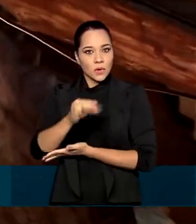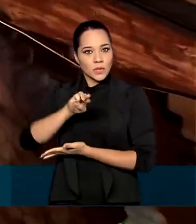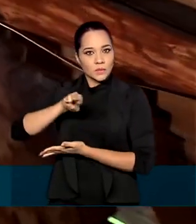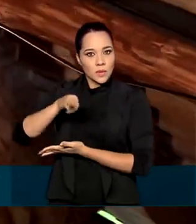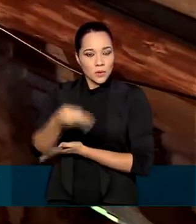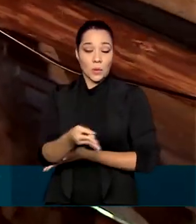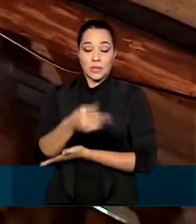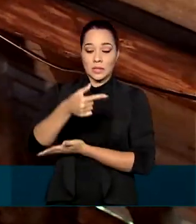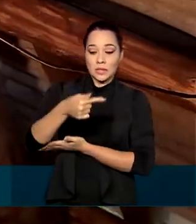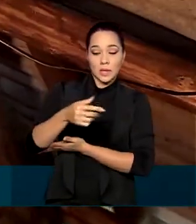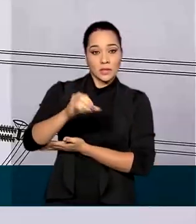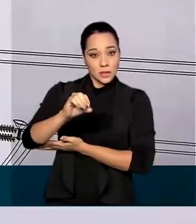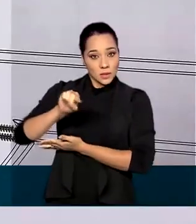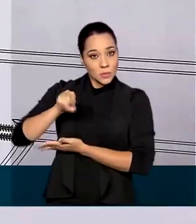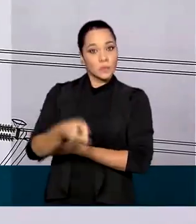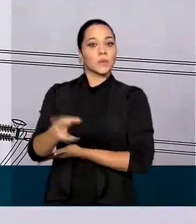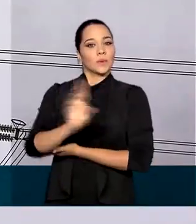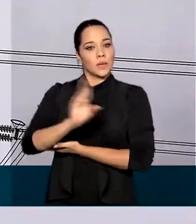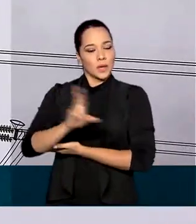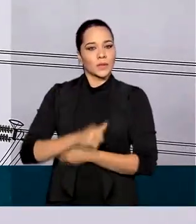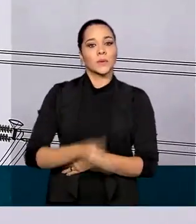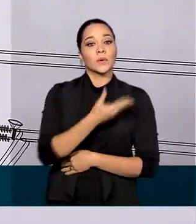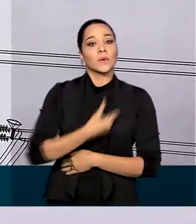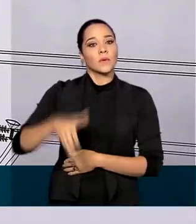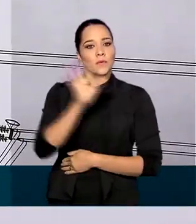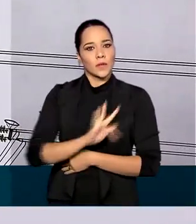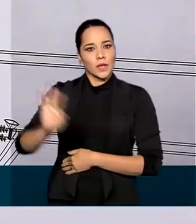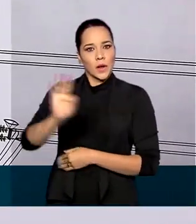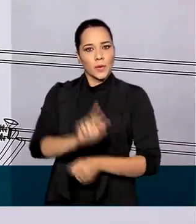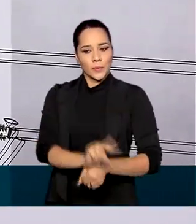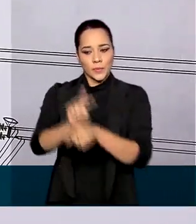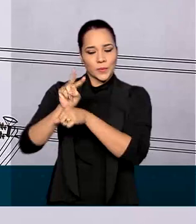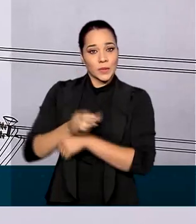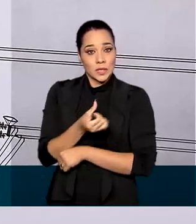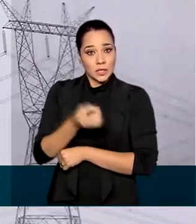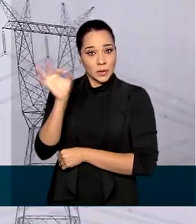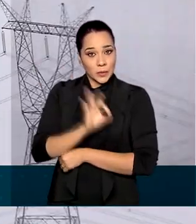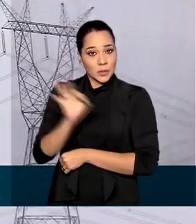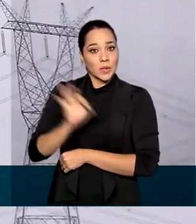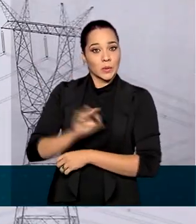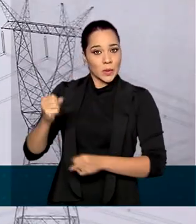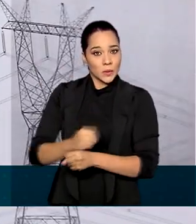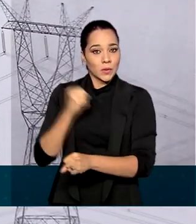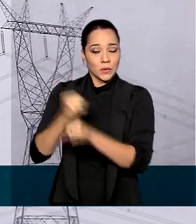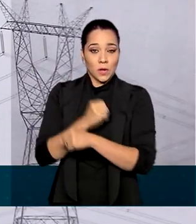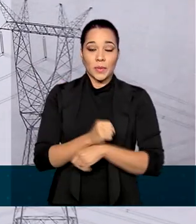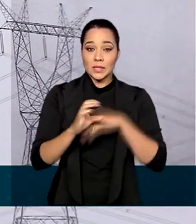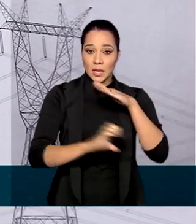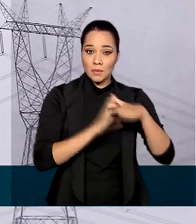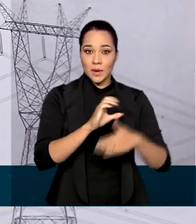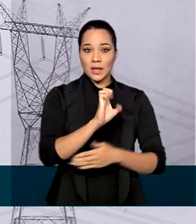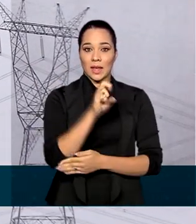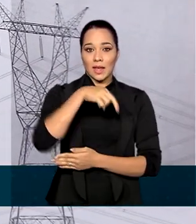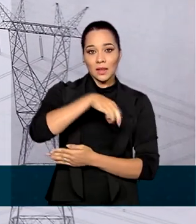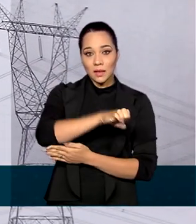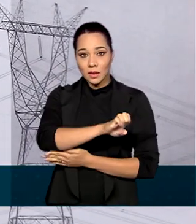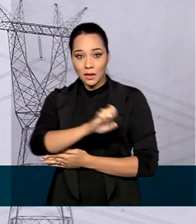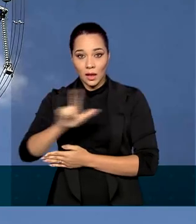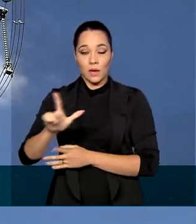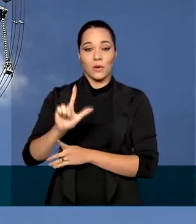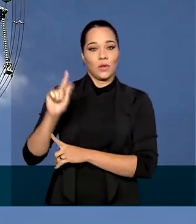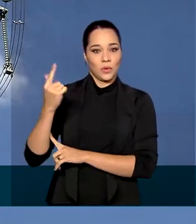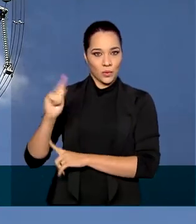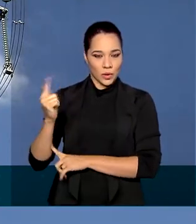e 700 mil reais. O governo federal financiou 60% das obras e a empresa Enel Distribuição